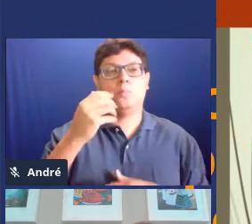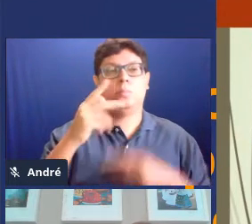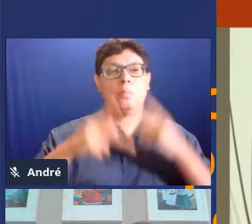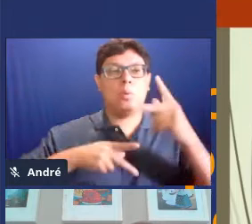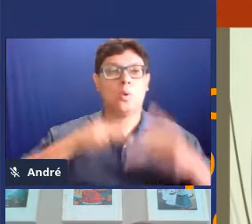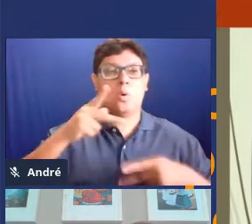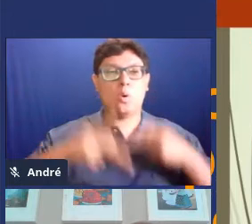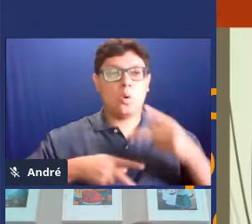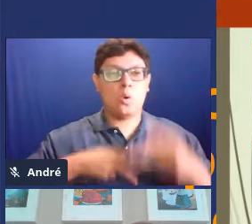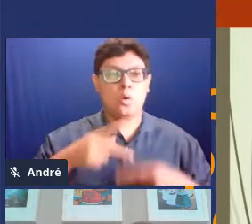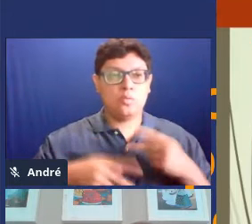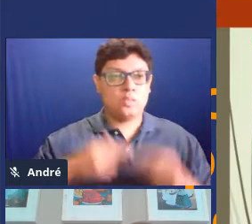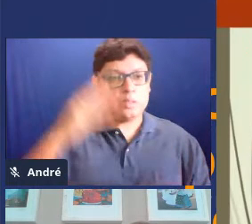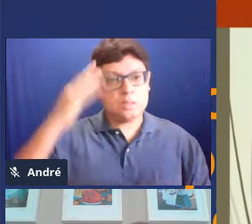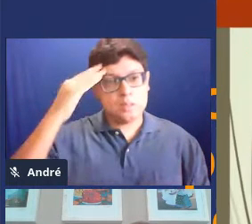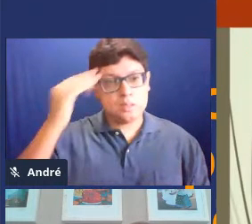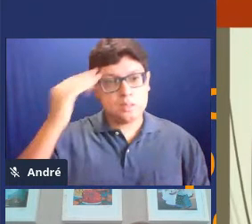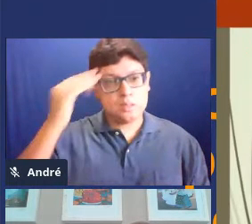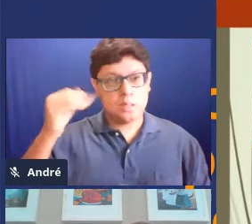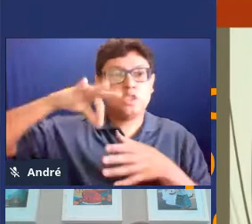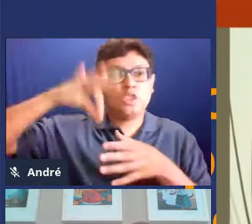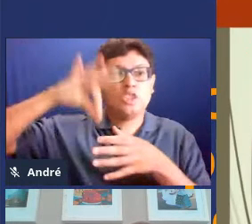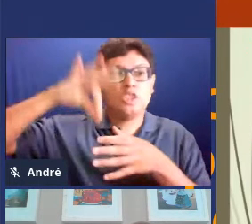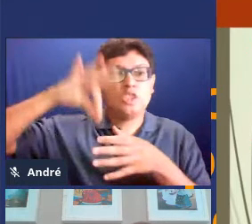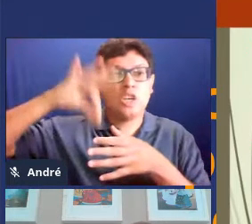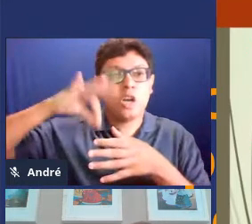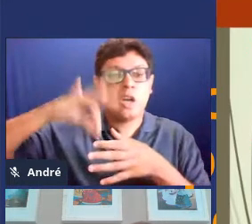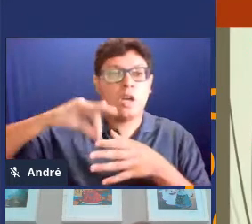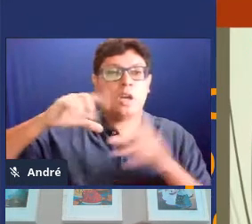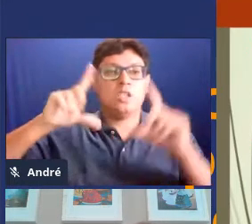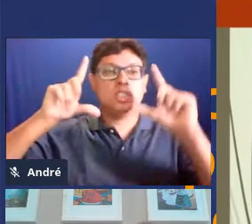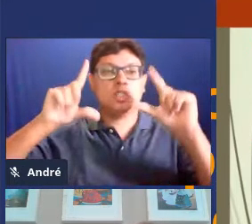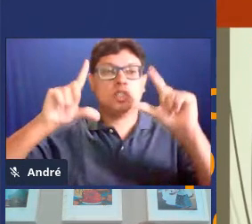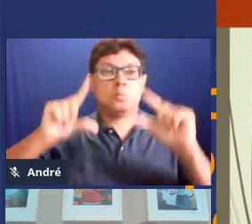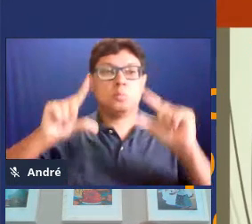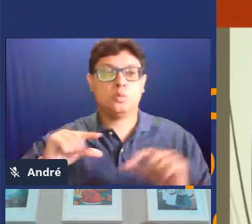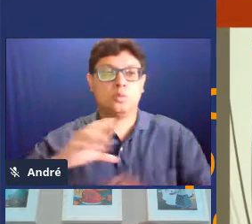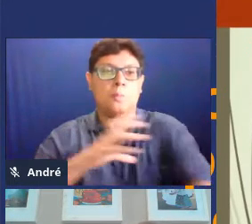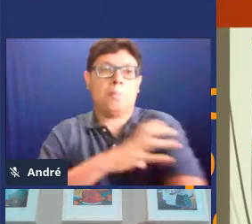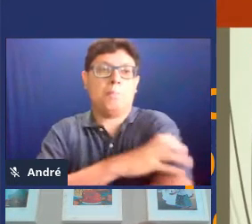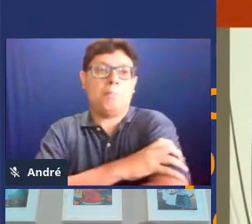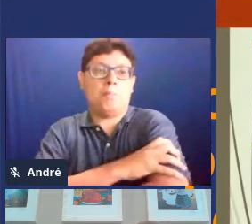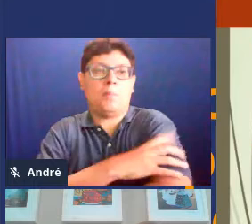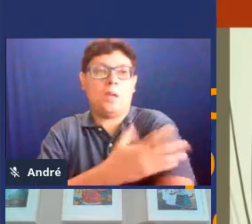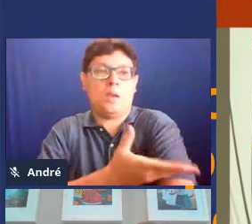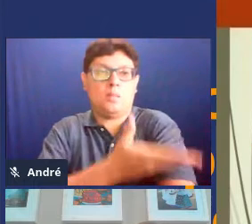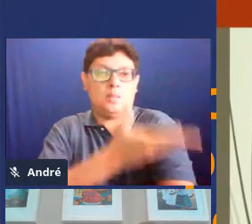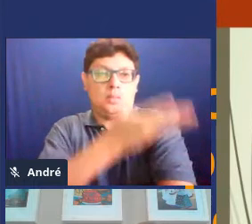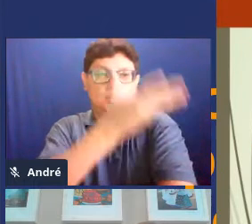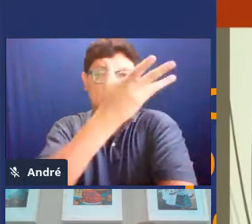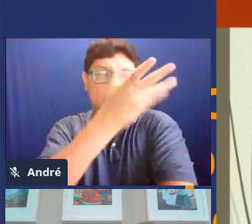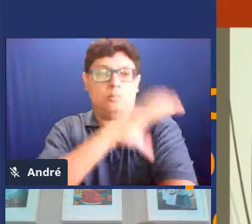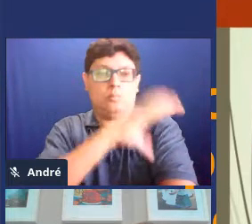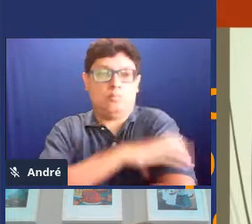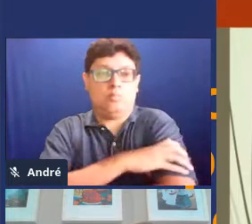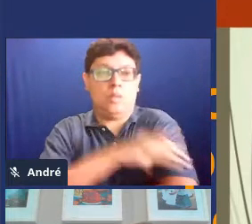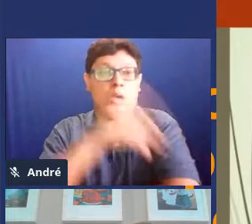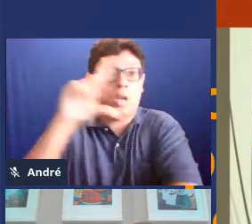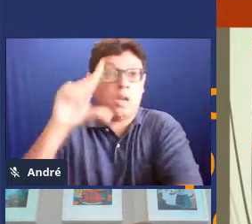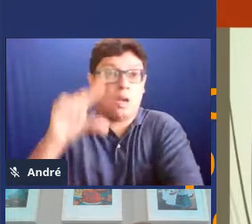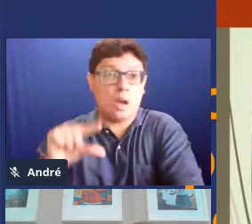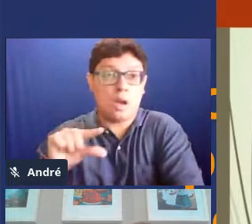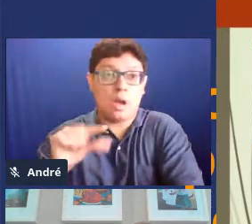e elas têm pontos específicos que a gente chama de receptor e tem proteínas naturais que vão se ligar